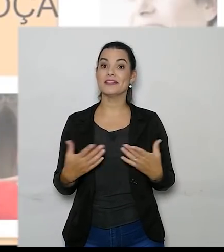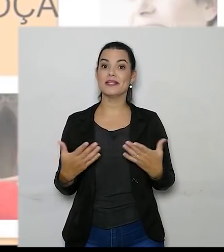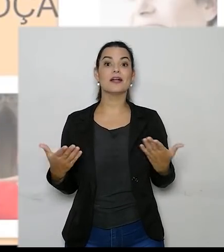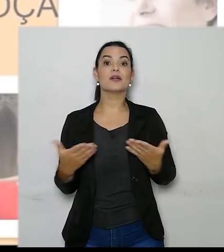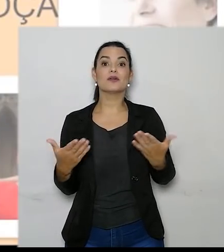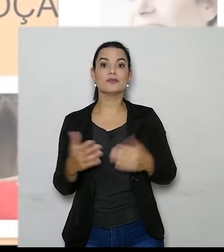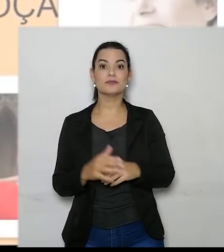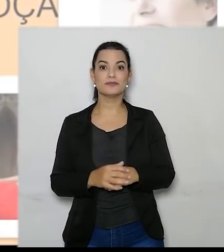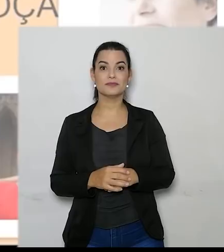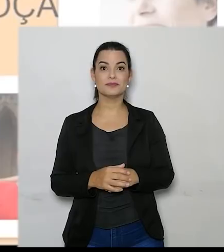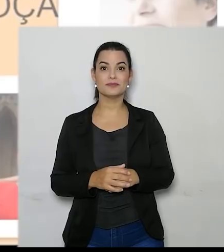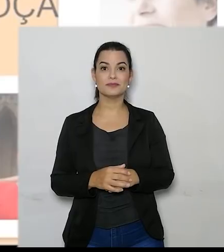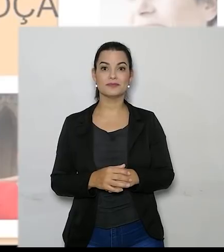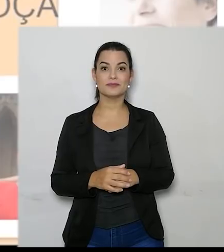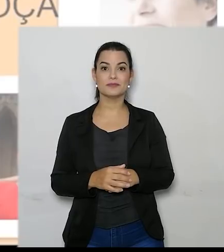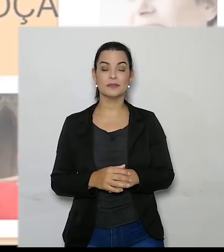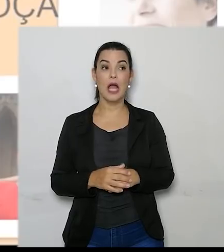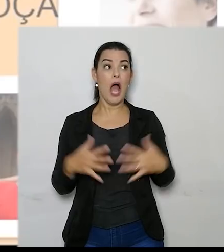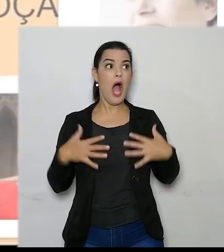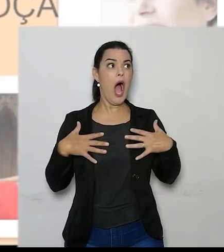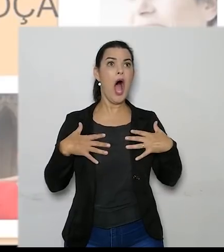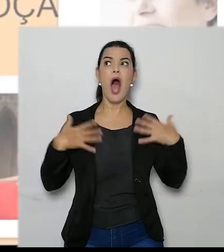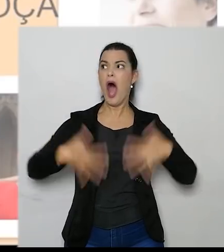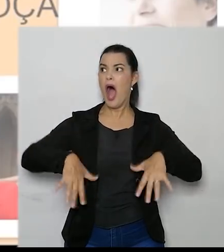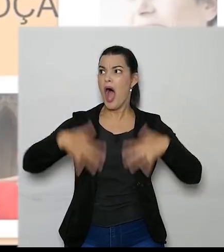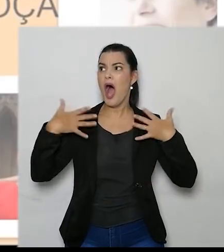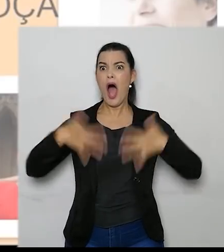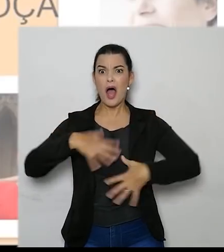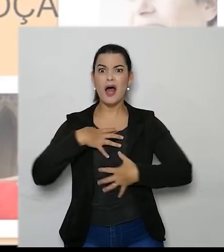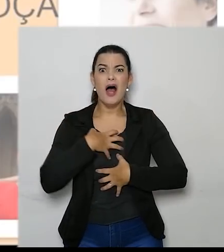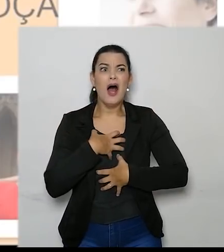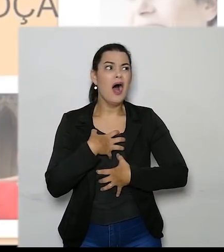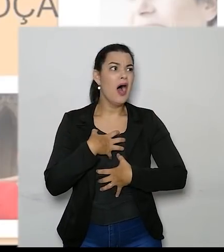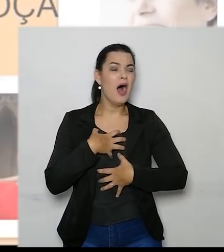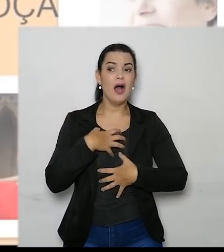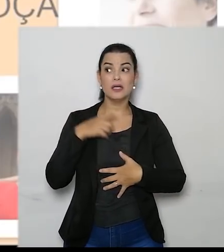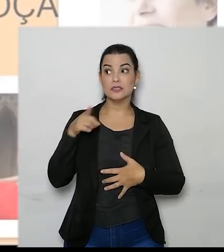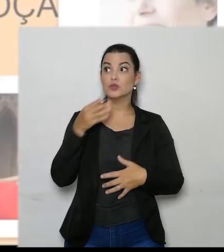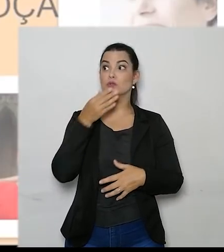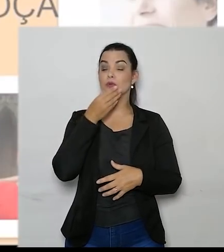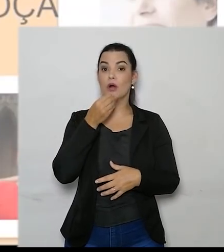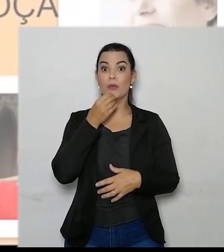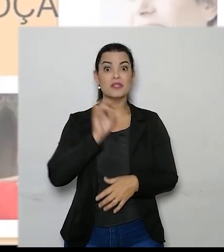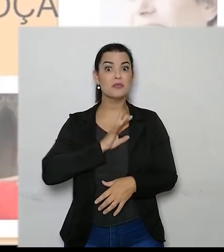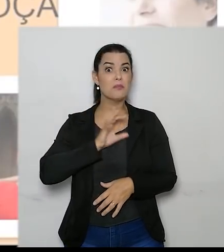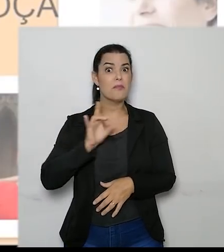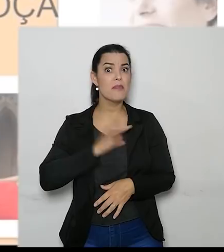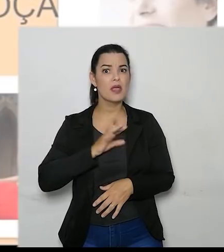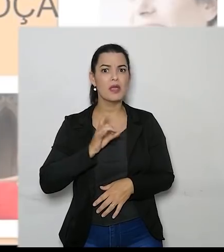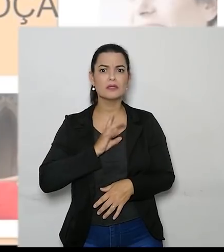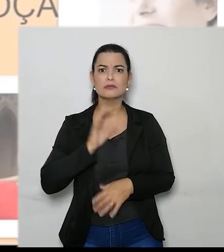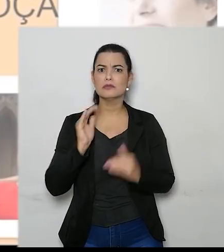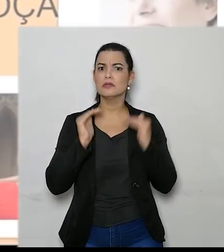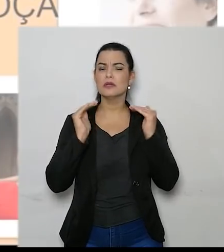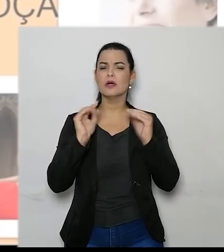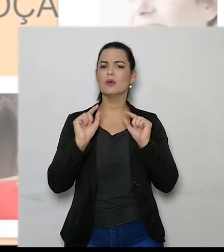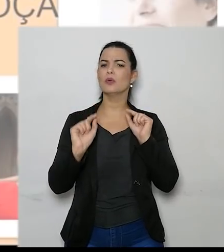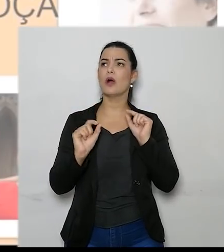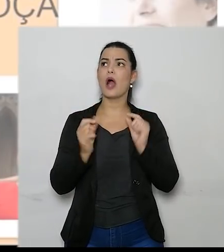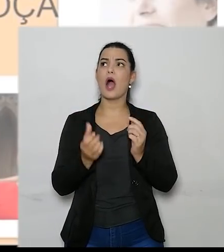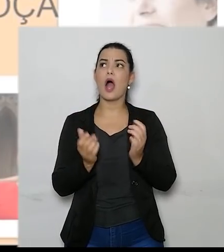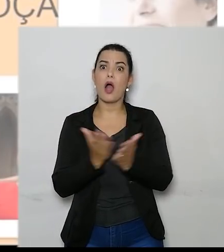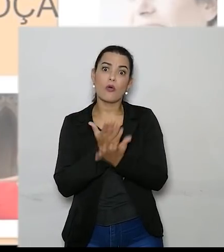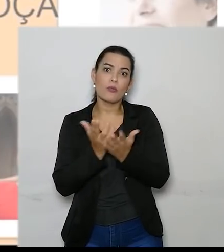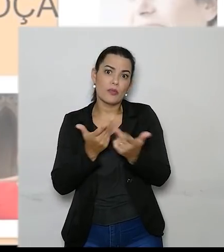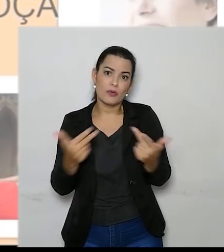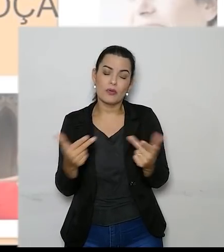E agora? O pânico, o medo. Esse moço está com medo de alguma coisa.